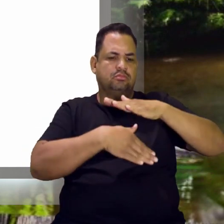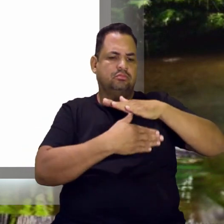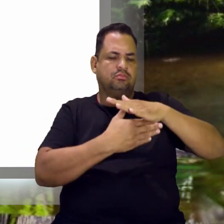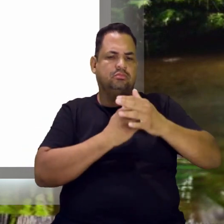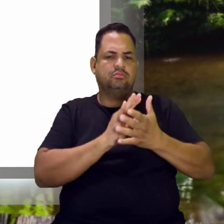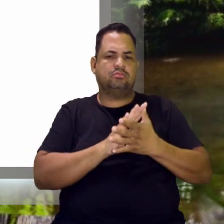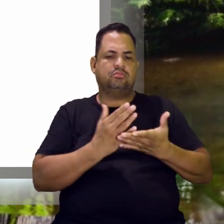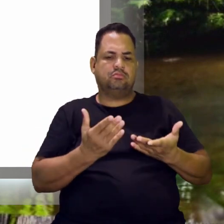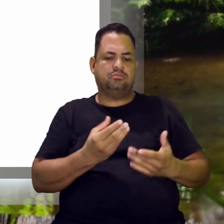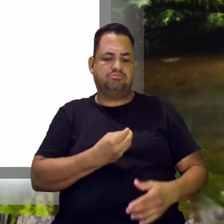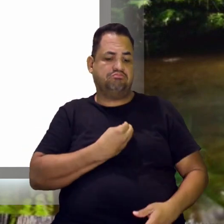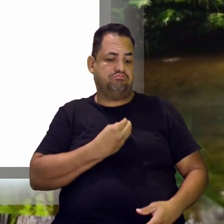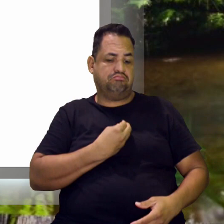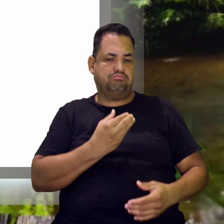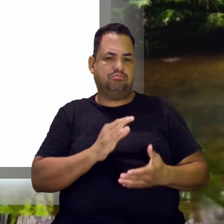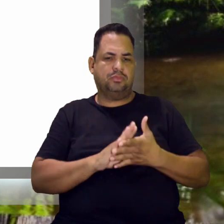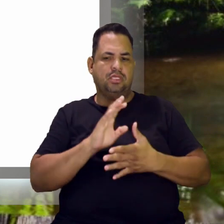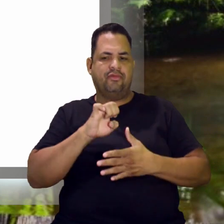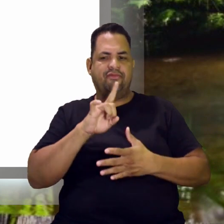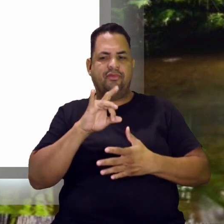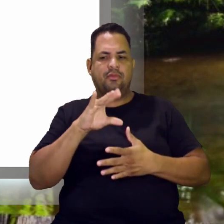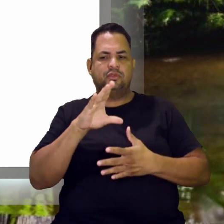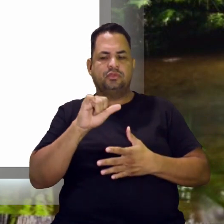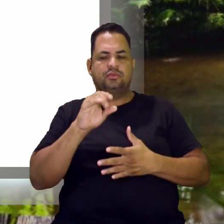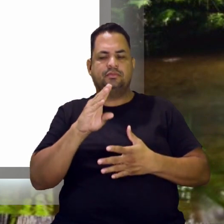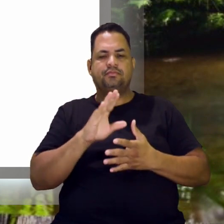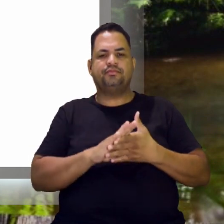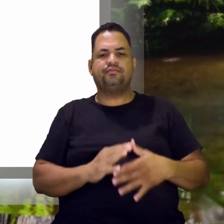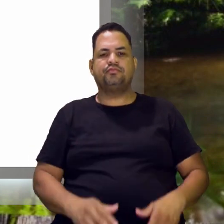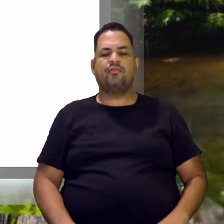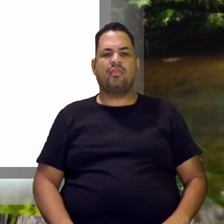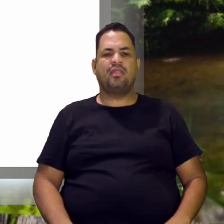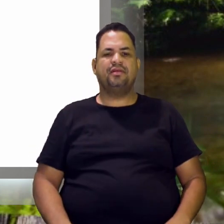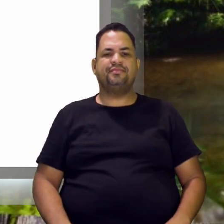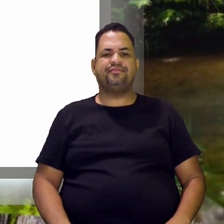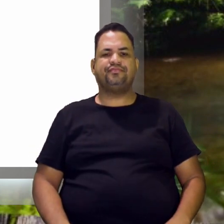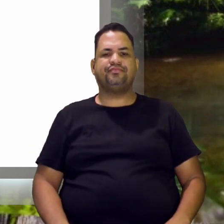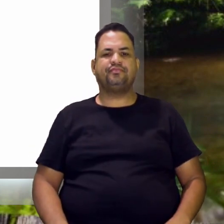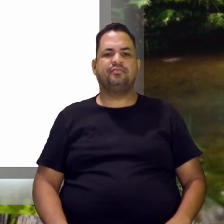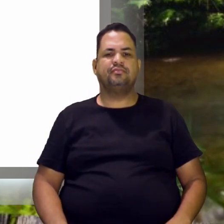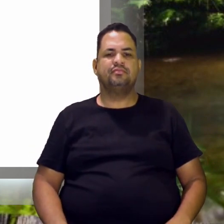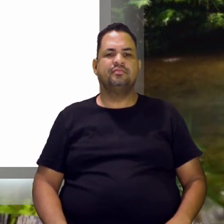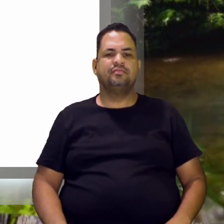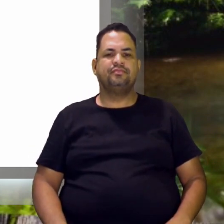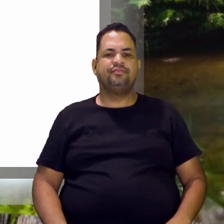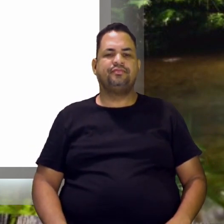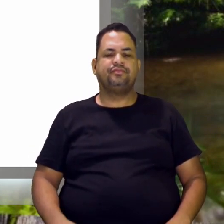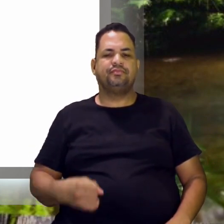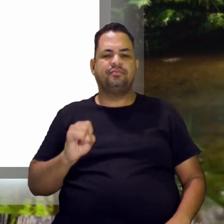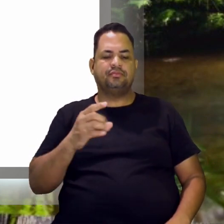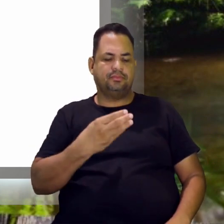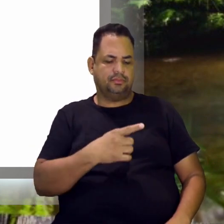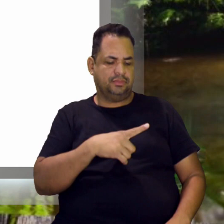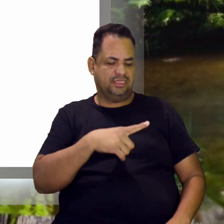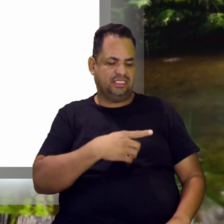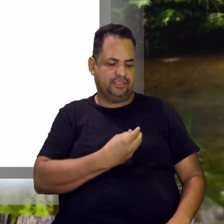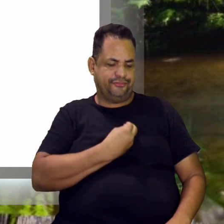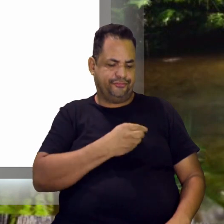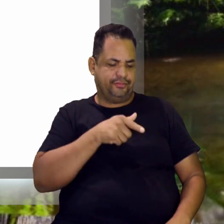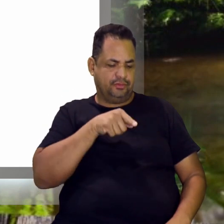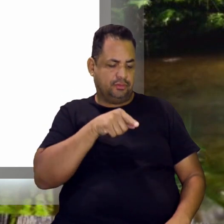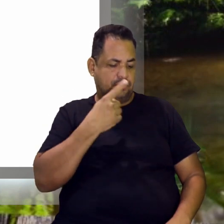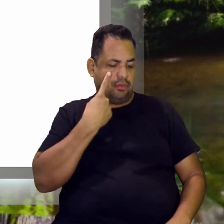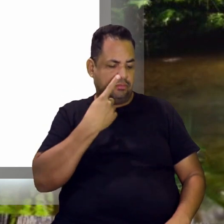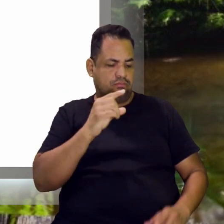alguns anfíbios, por exemplo. Mas enfim, voltando no exemplo da lama lá. Pessoal, se tem um ser vivo ali,